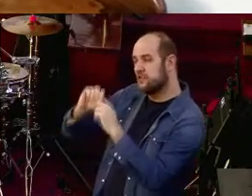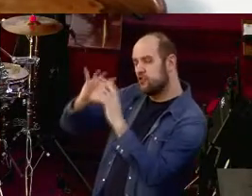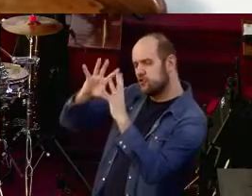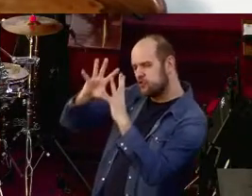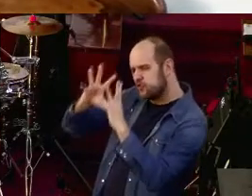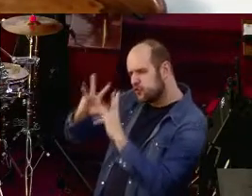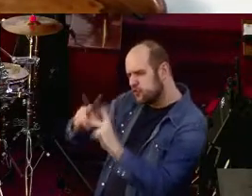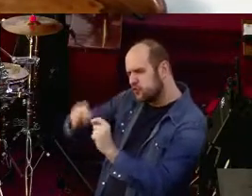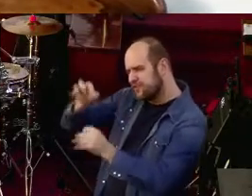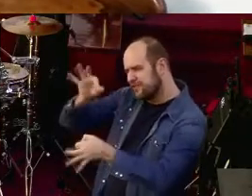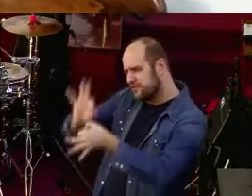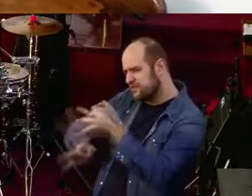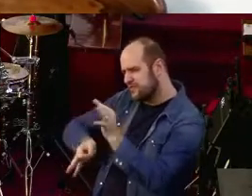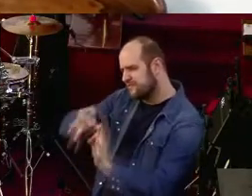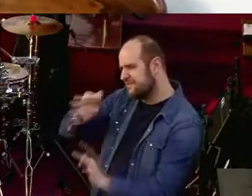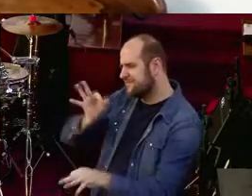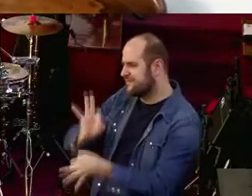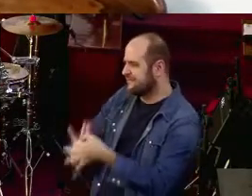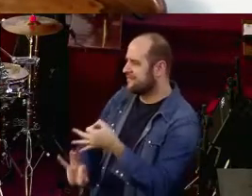a justiça.